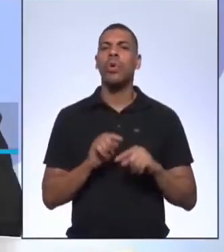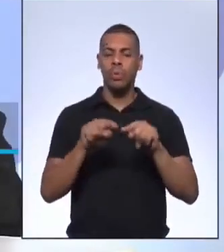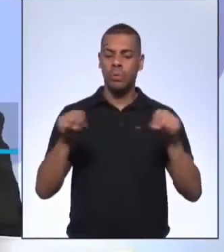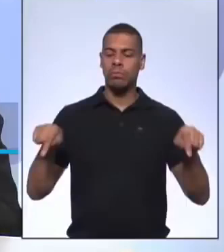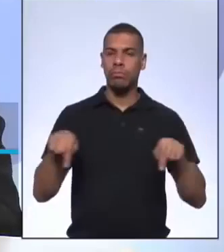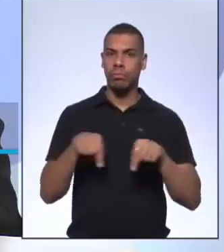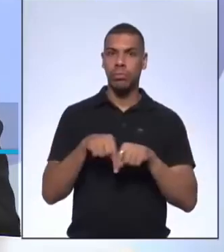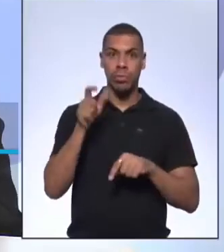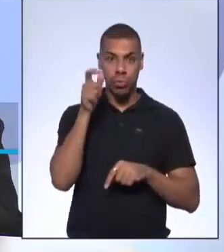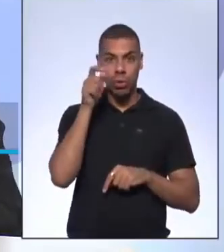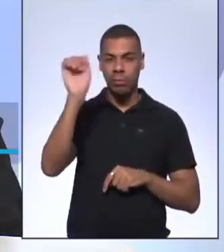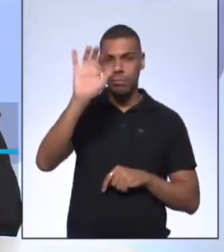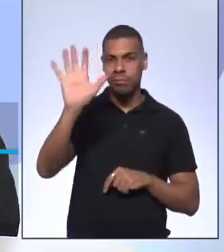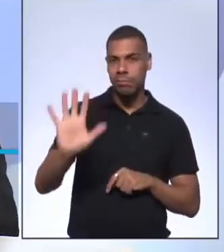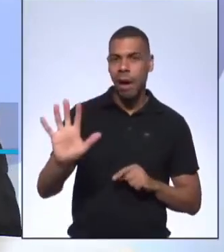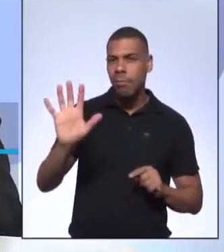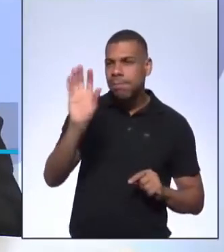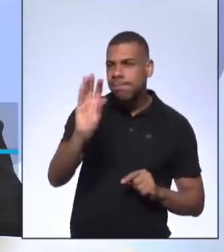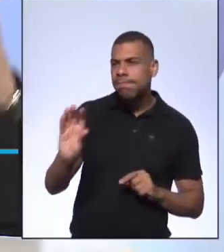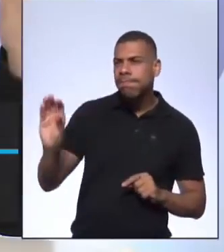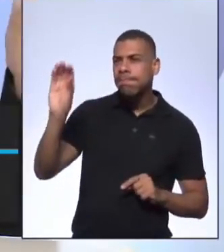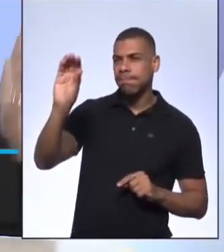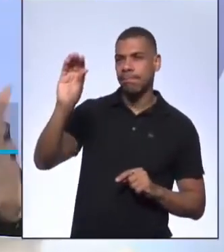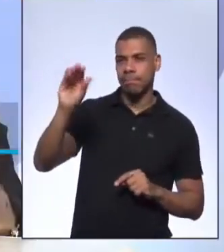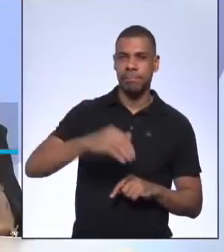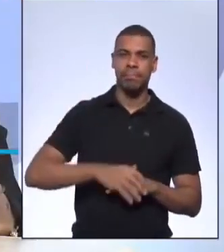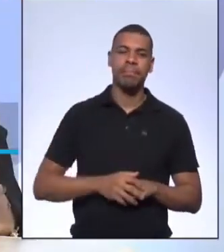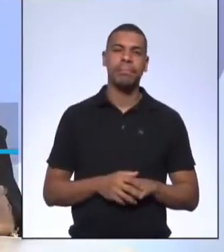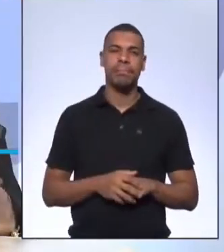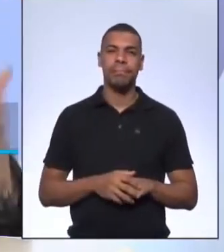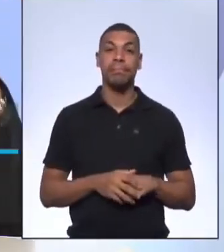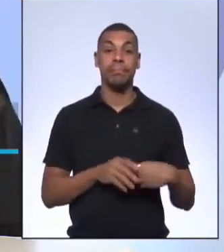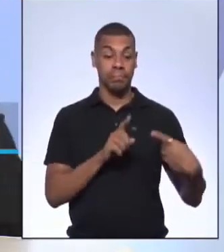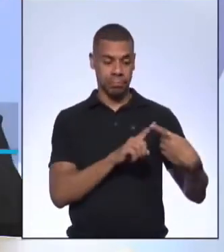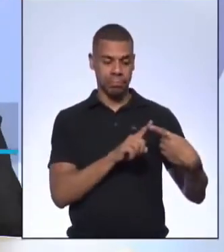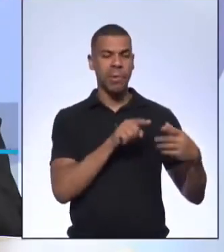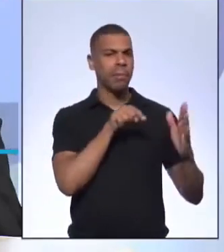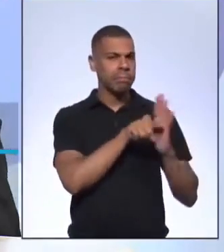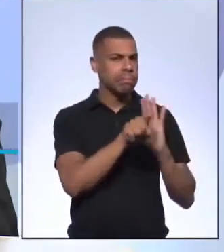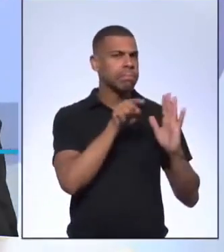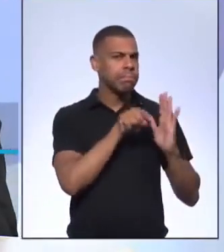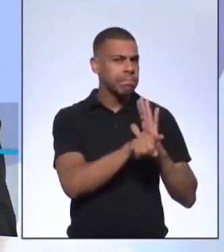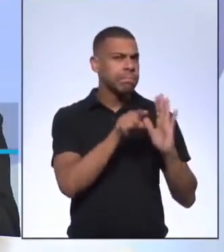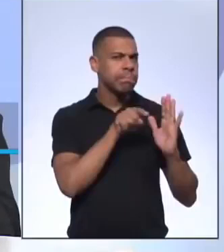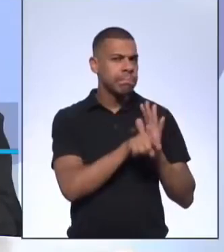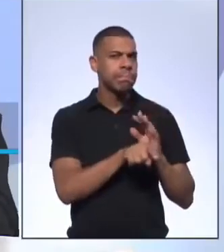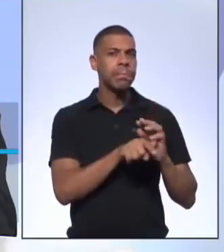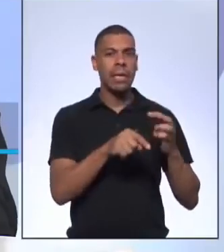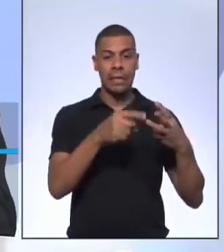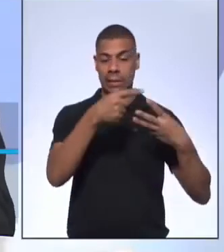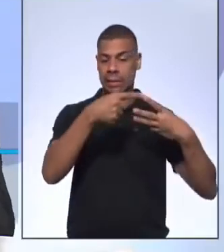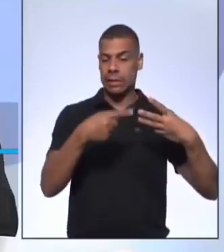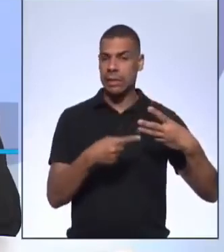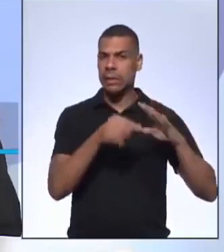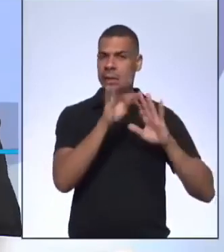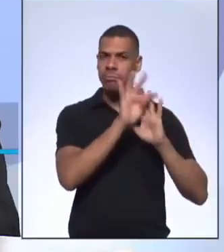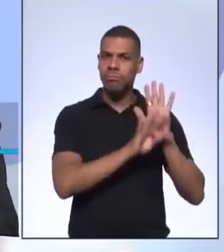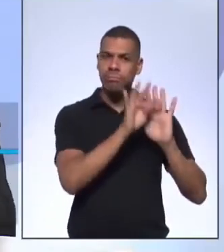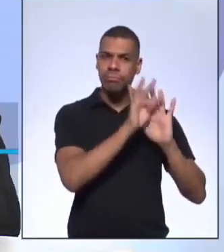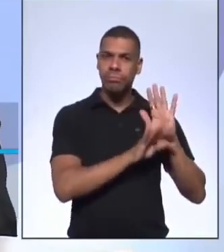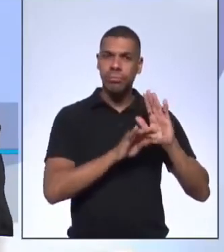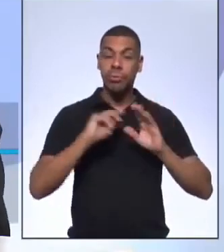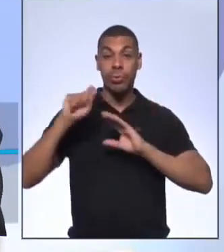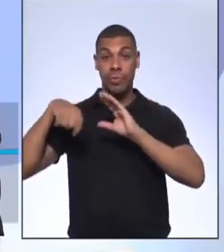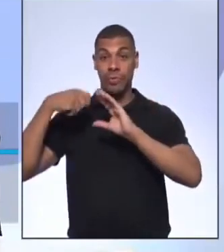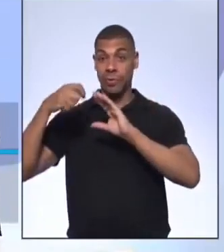está localizado essa região, e aí nós vamos ter o questionamento, as 3 leituras aí das manchetes